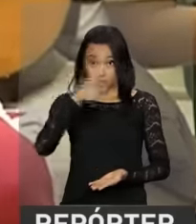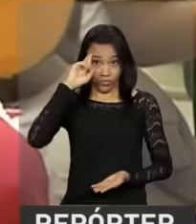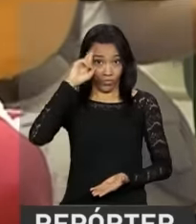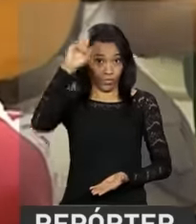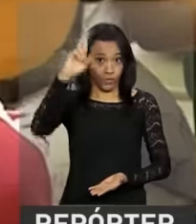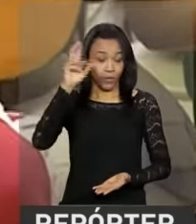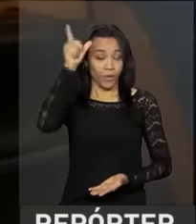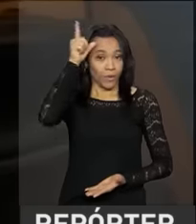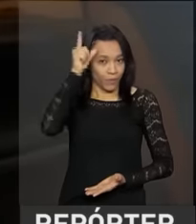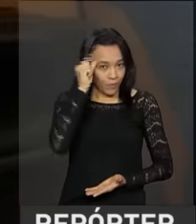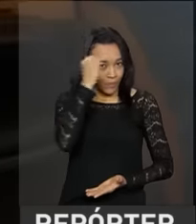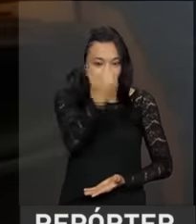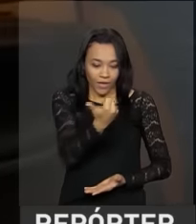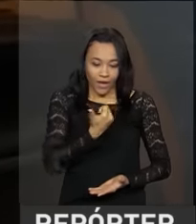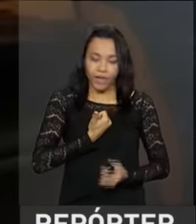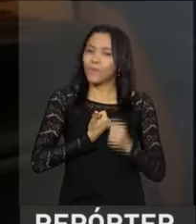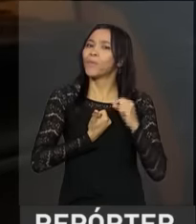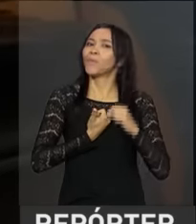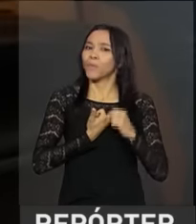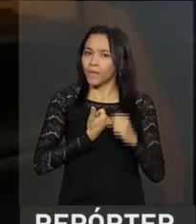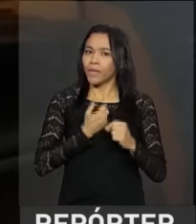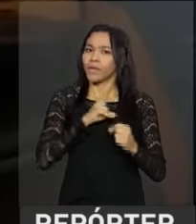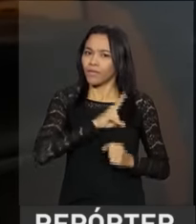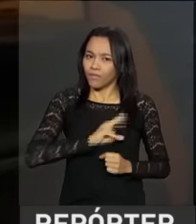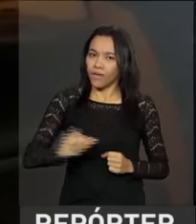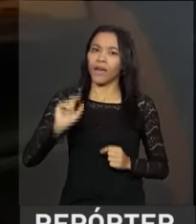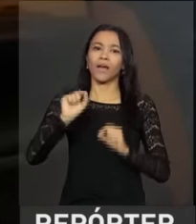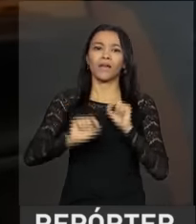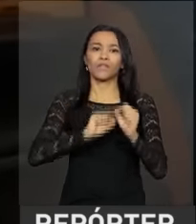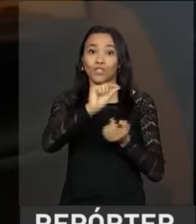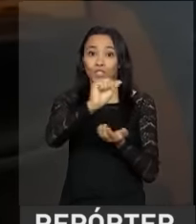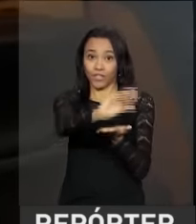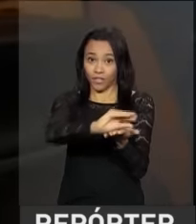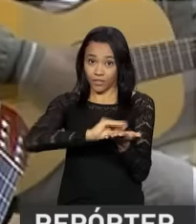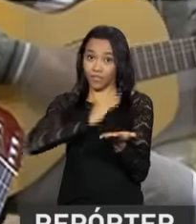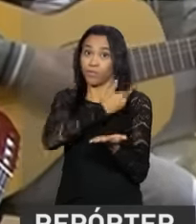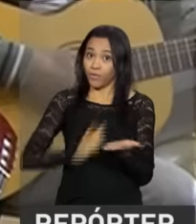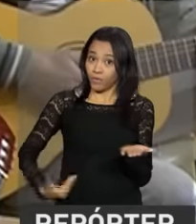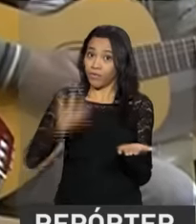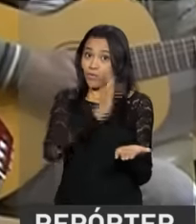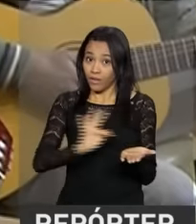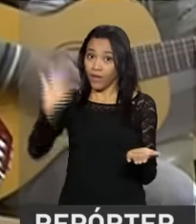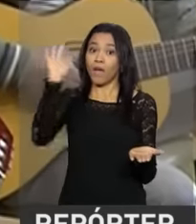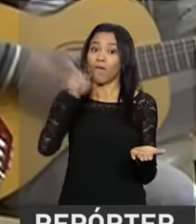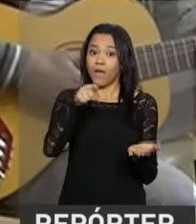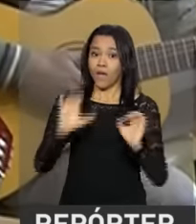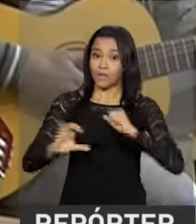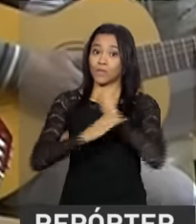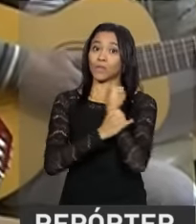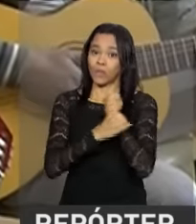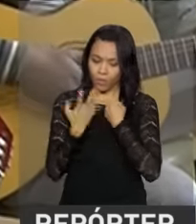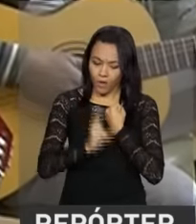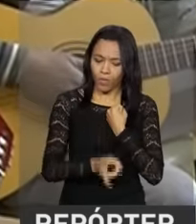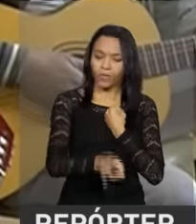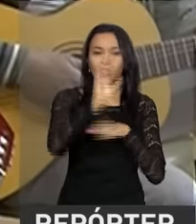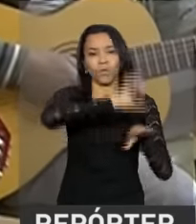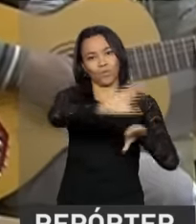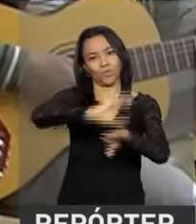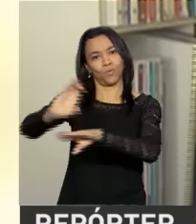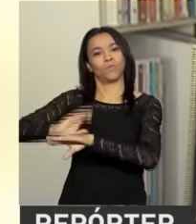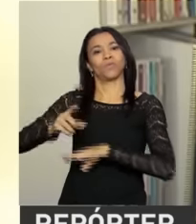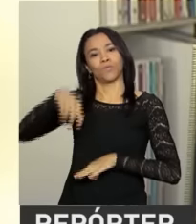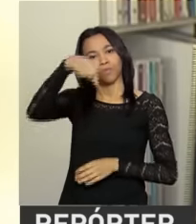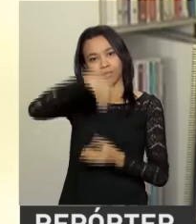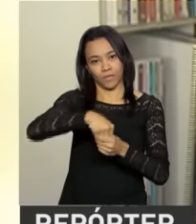recebe aliviada a notícia da regularização dos repasses do governo federal. É garantia para a continuação das